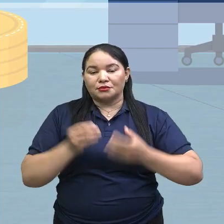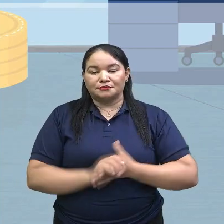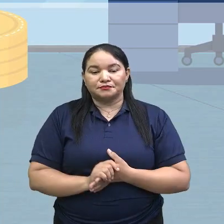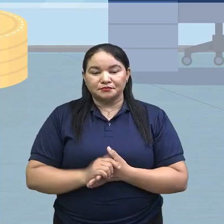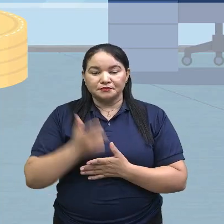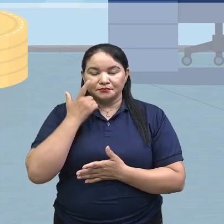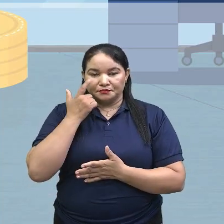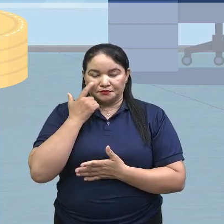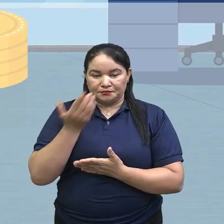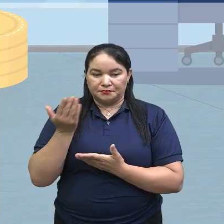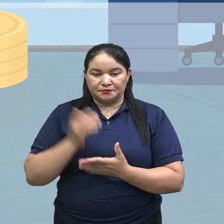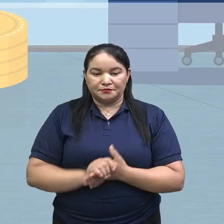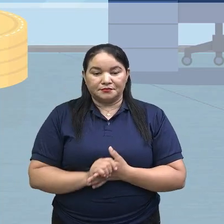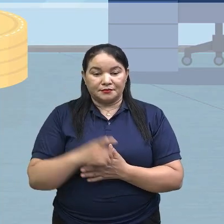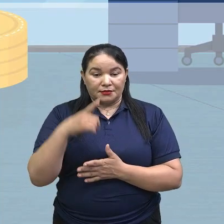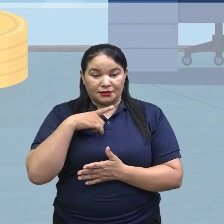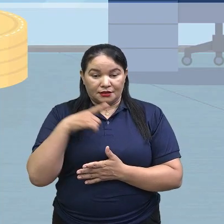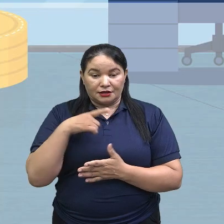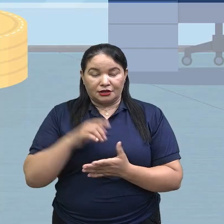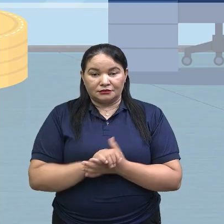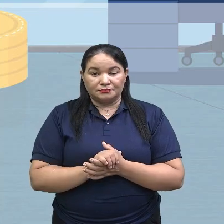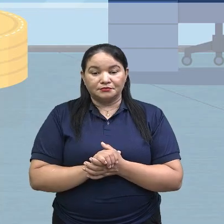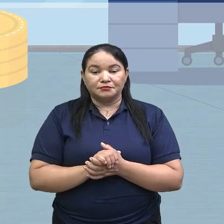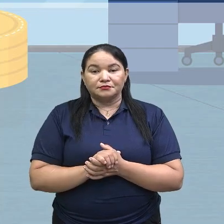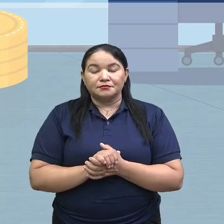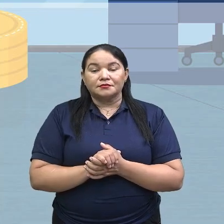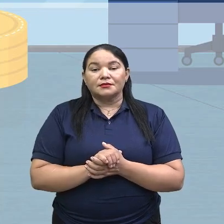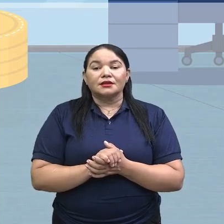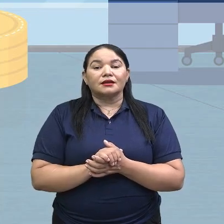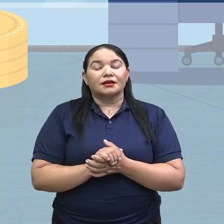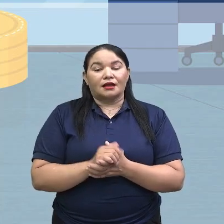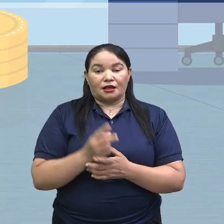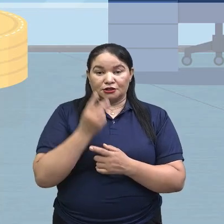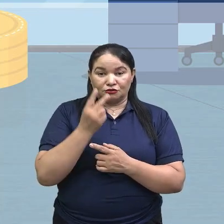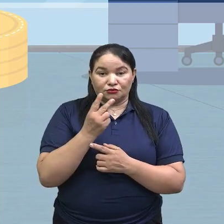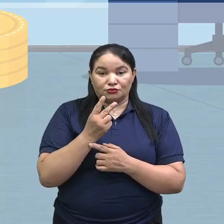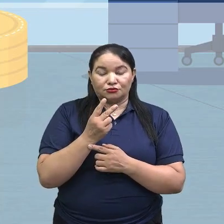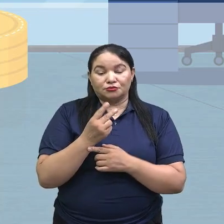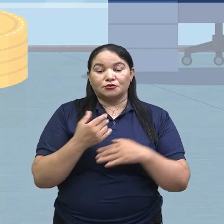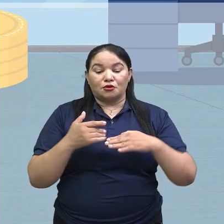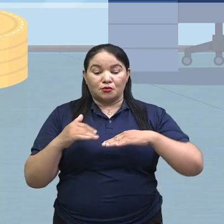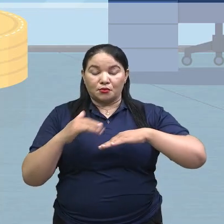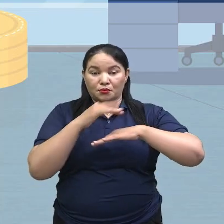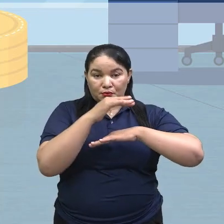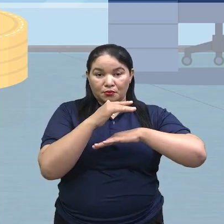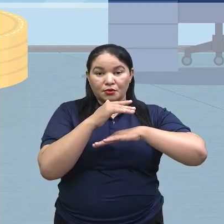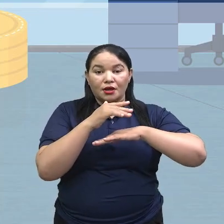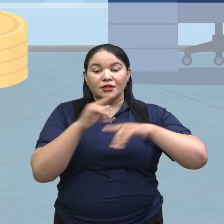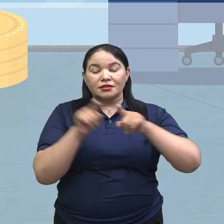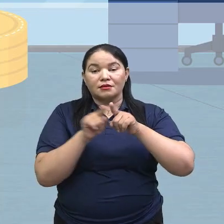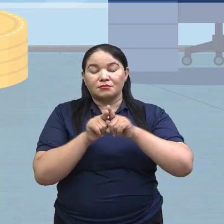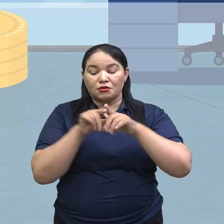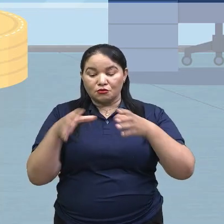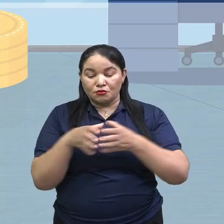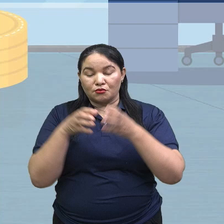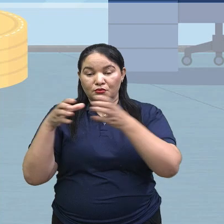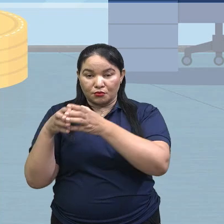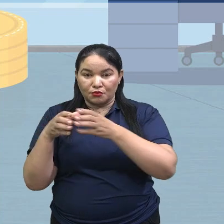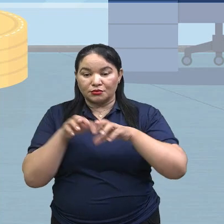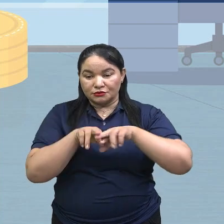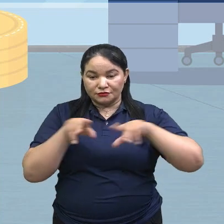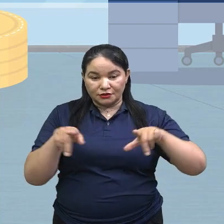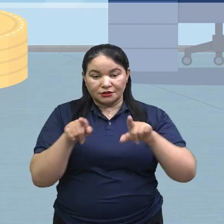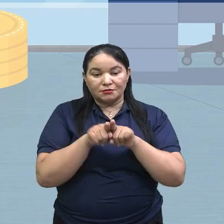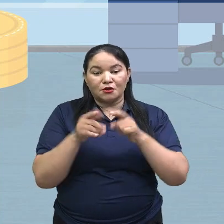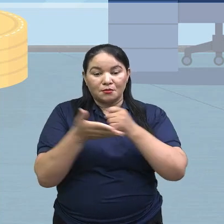então? Vejam lá. As desigualdades horizontais, elas existem entre grupos diferentes e são baseadas em